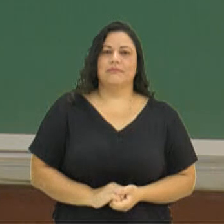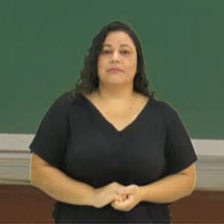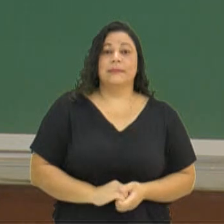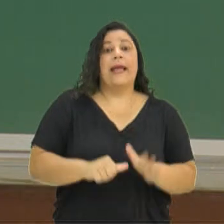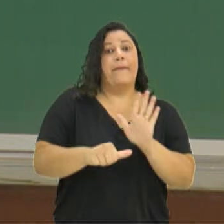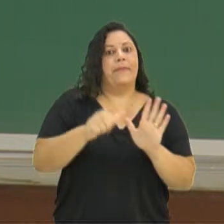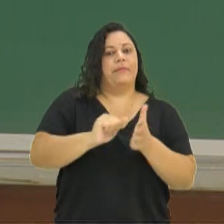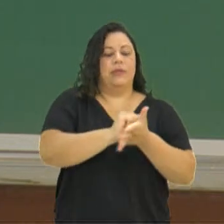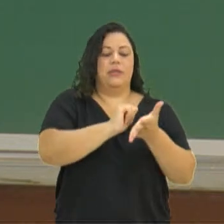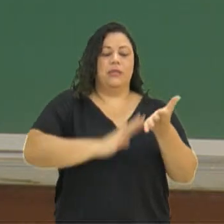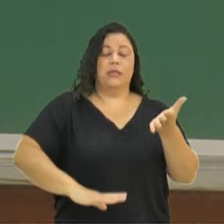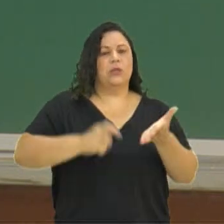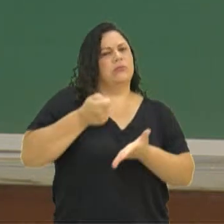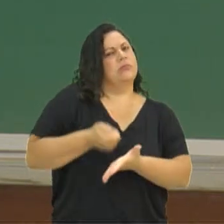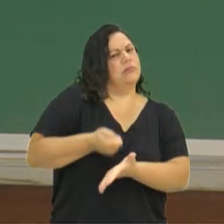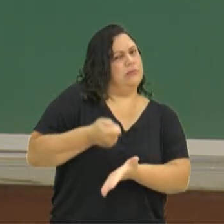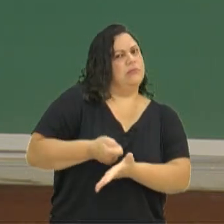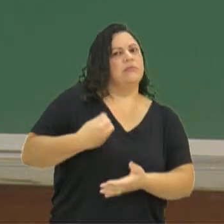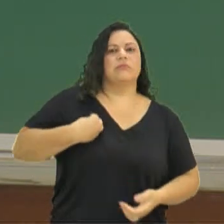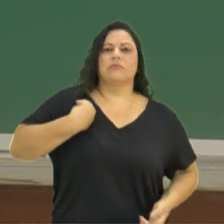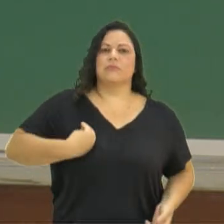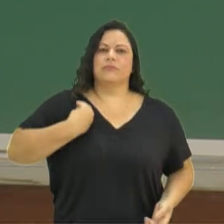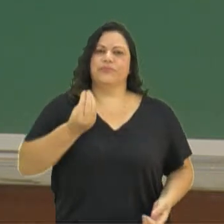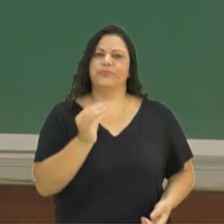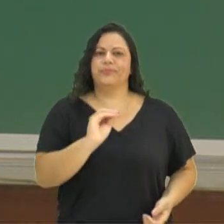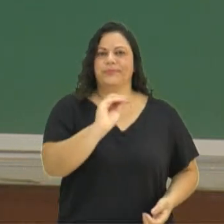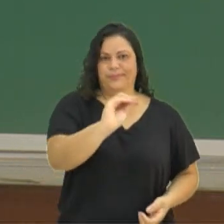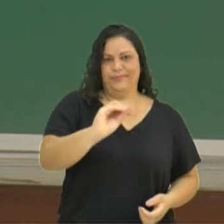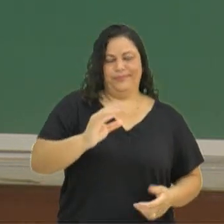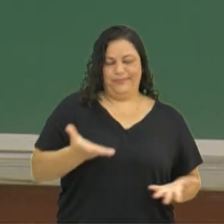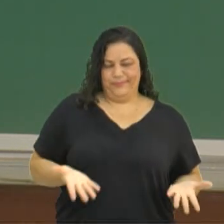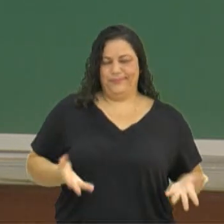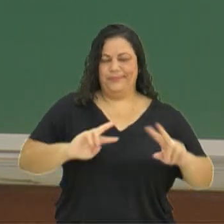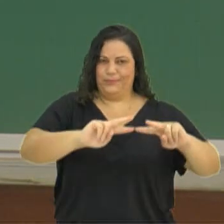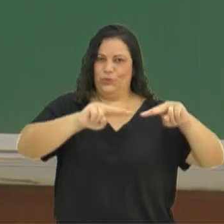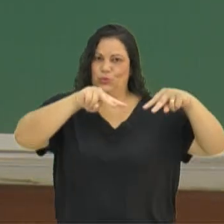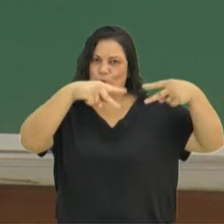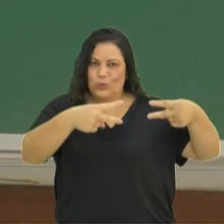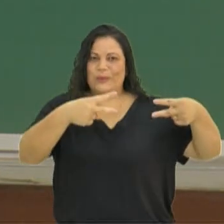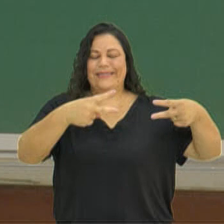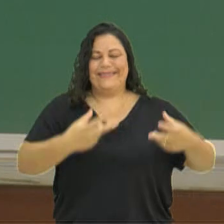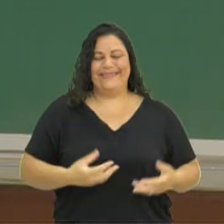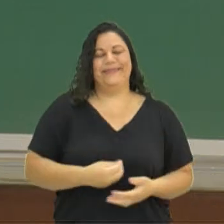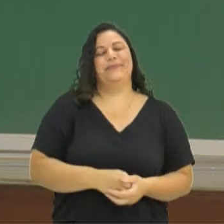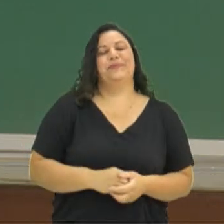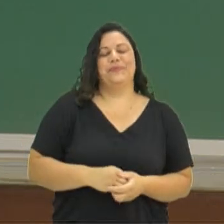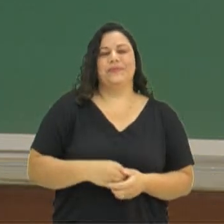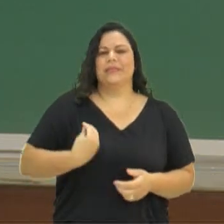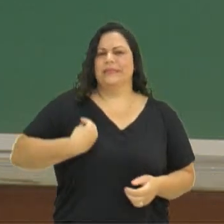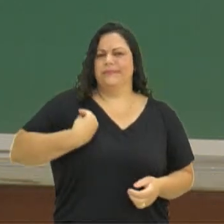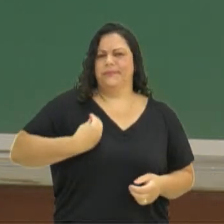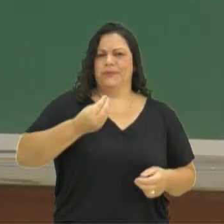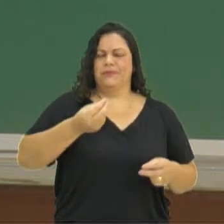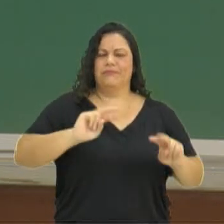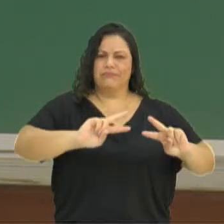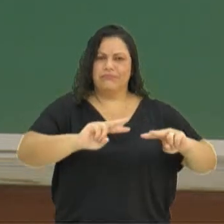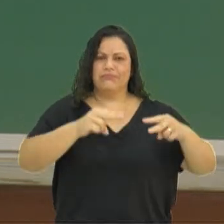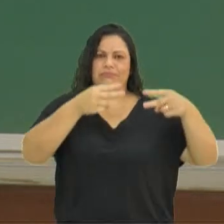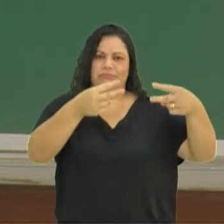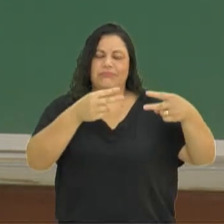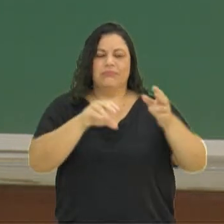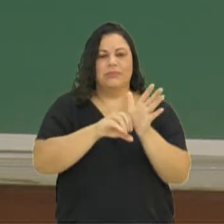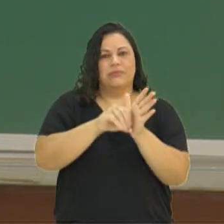atividade obrigatória conta como presença para vocês, né? O link da atividade dessa aula, né, está no